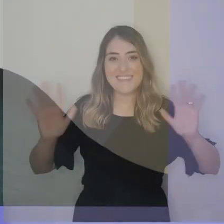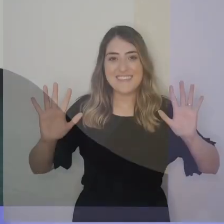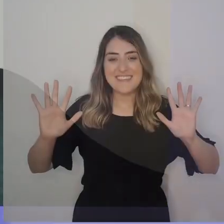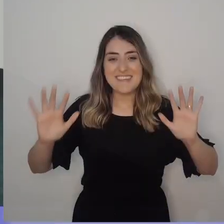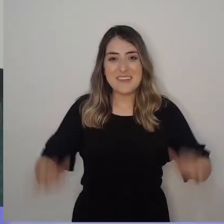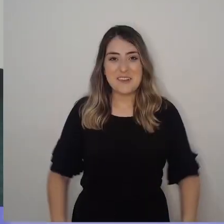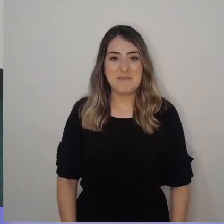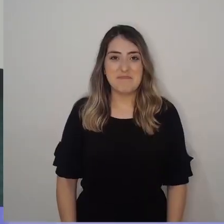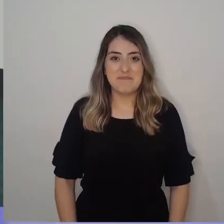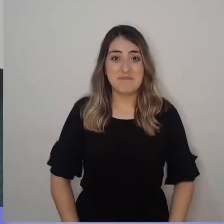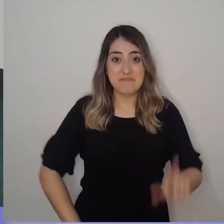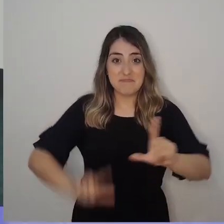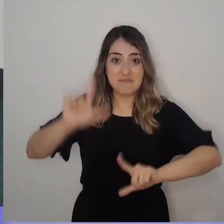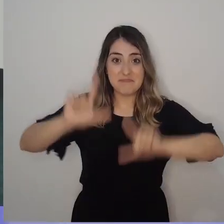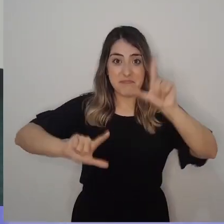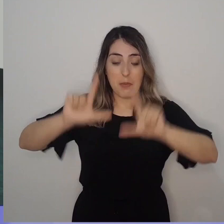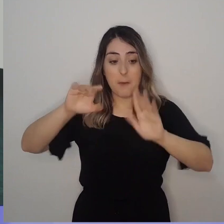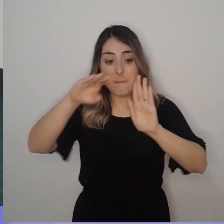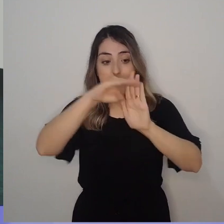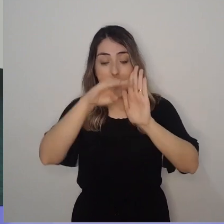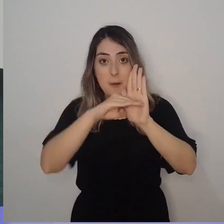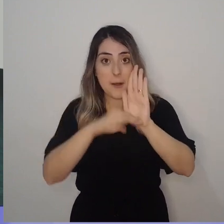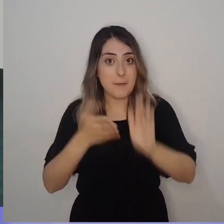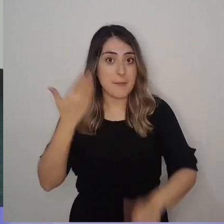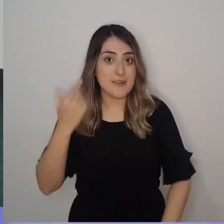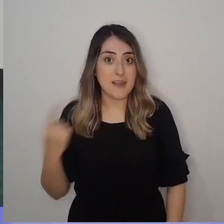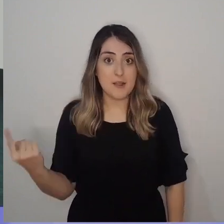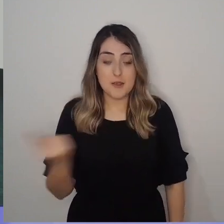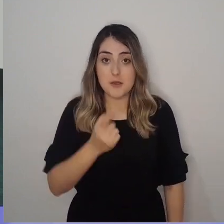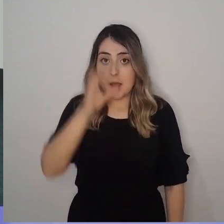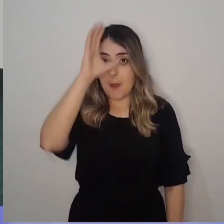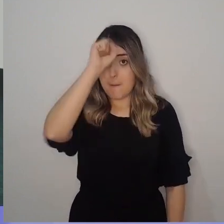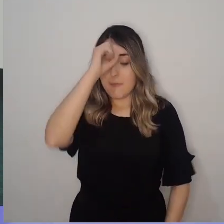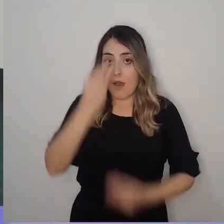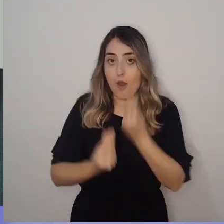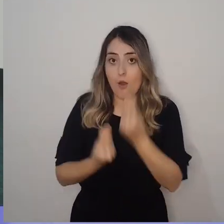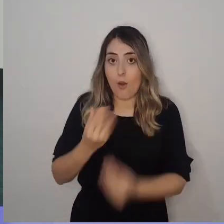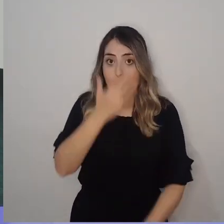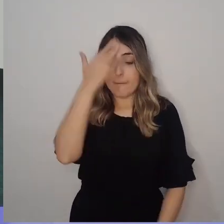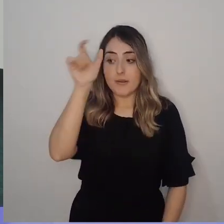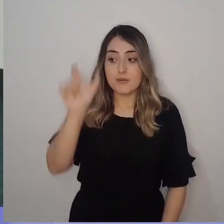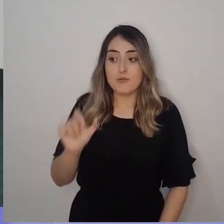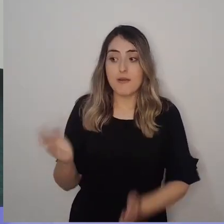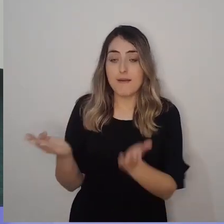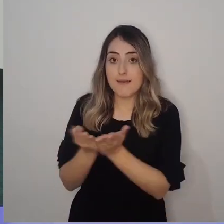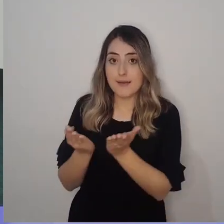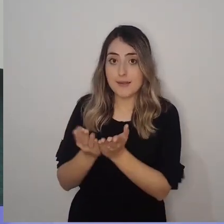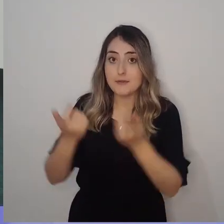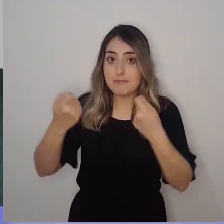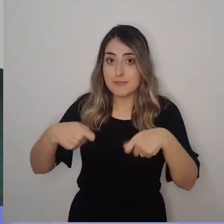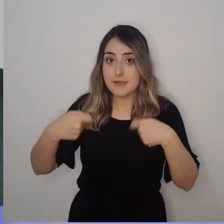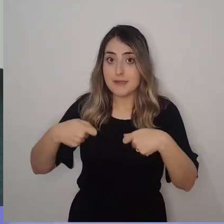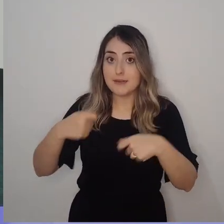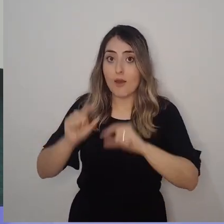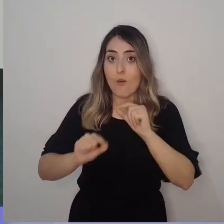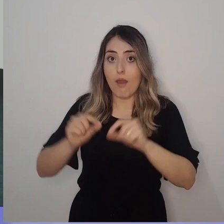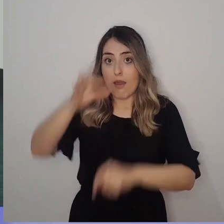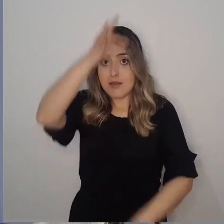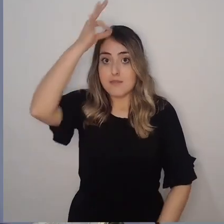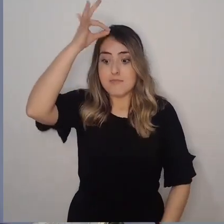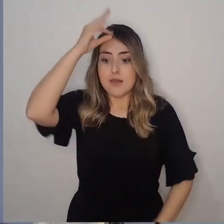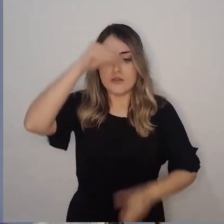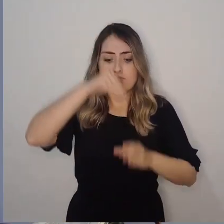Olá! No nosso último programa, nós vimos que Paulo ensina como o crente deve se encher do